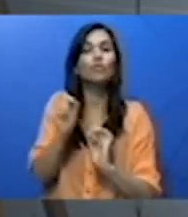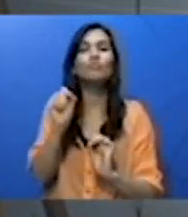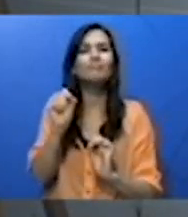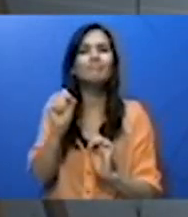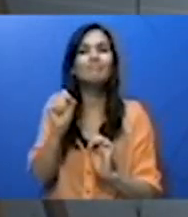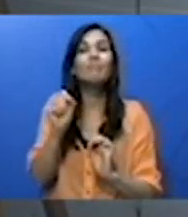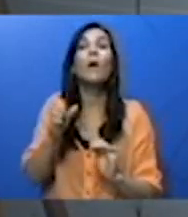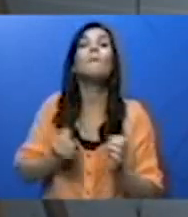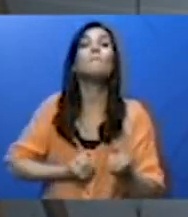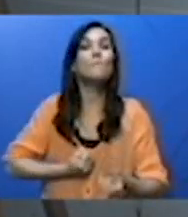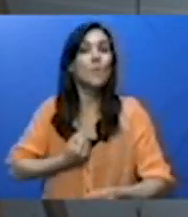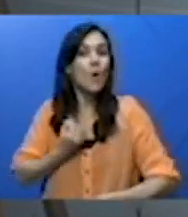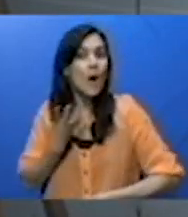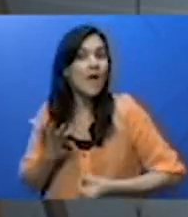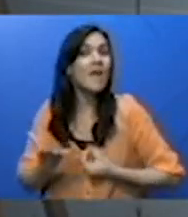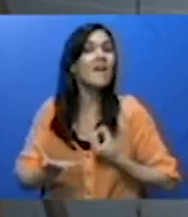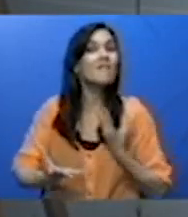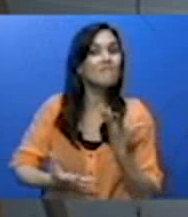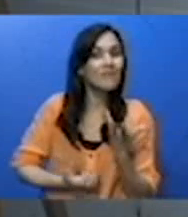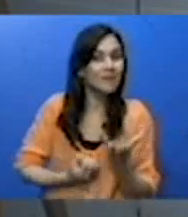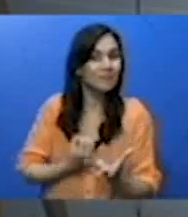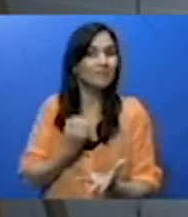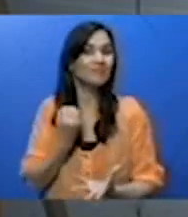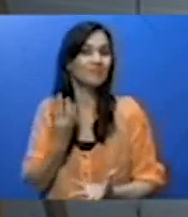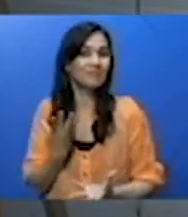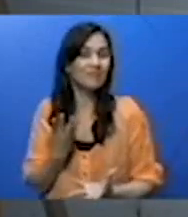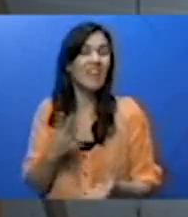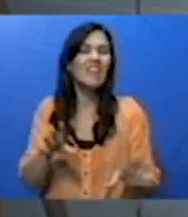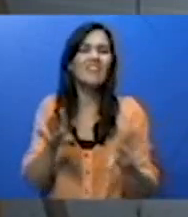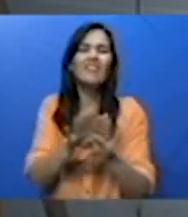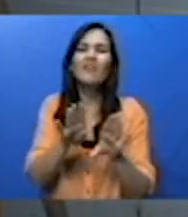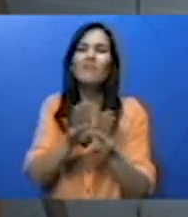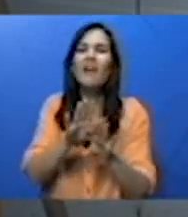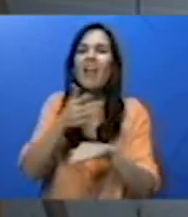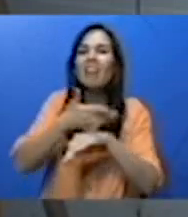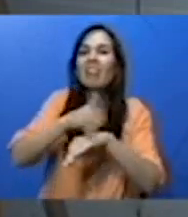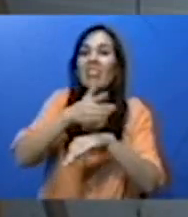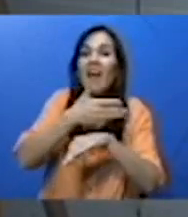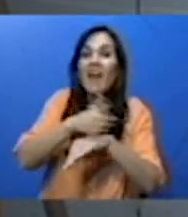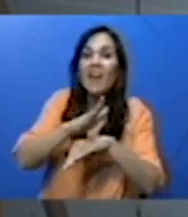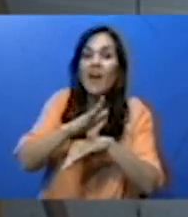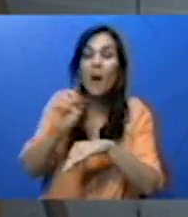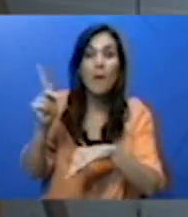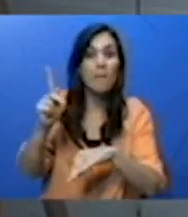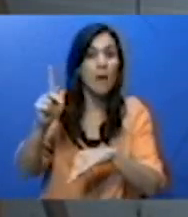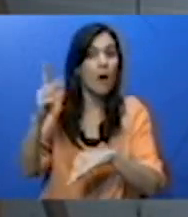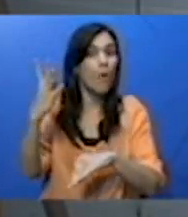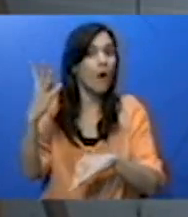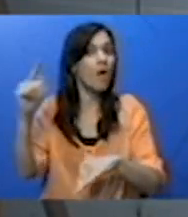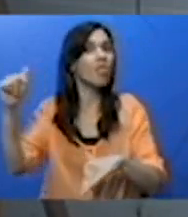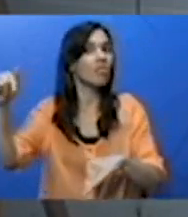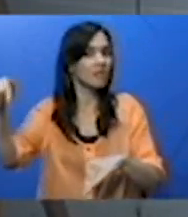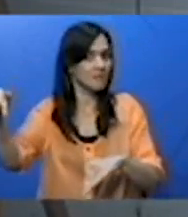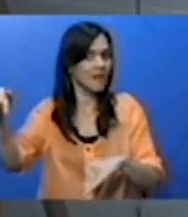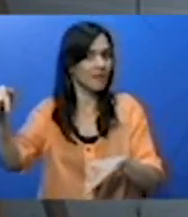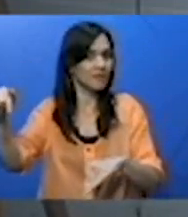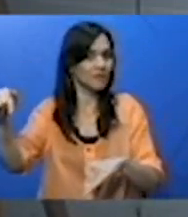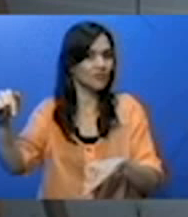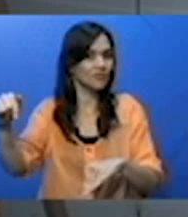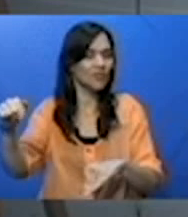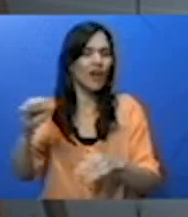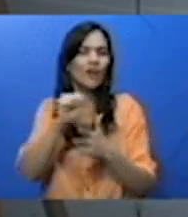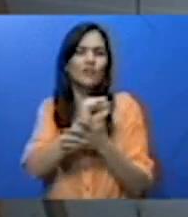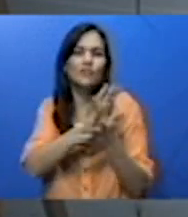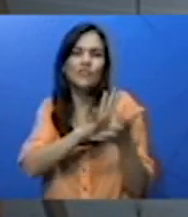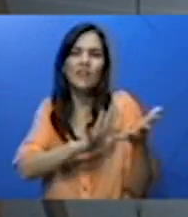hoje nós vamos trabalhar com poema. E a tarefinha, que é da página 47, exercícios